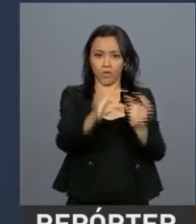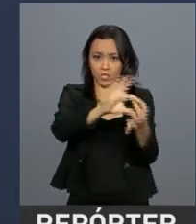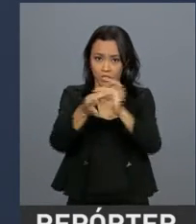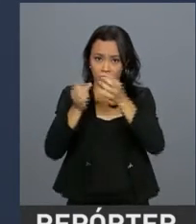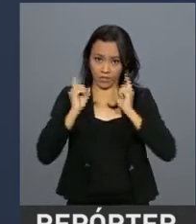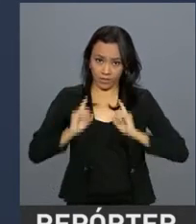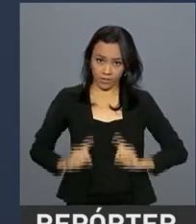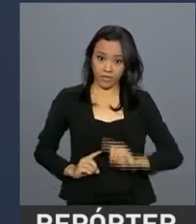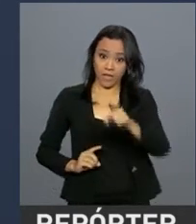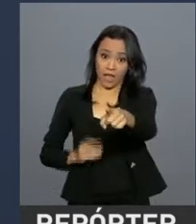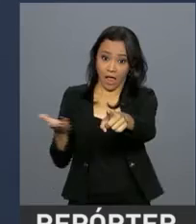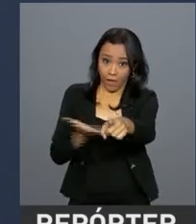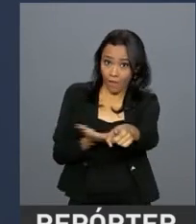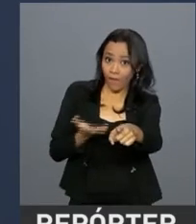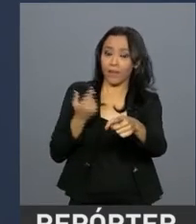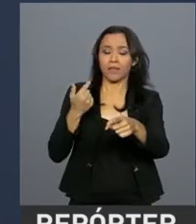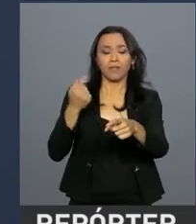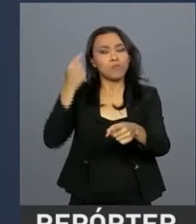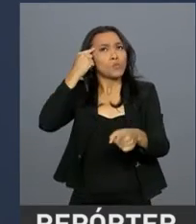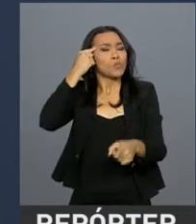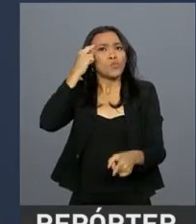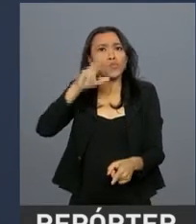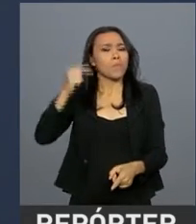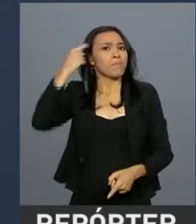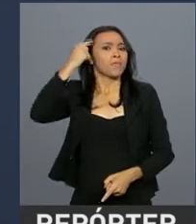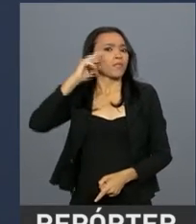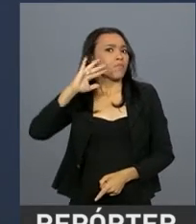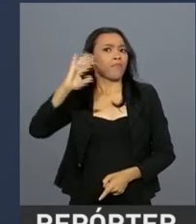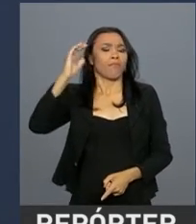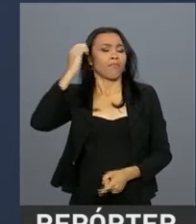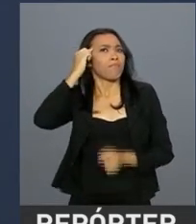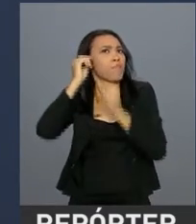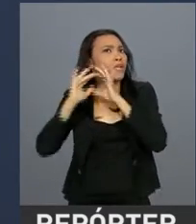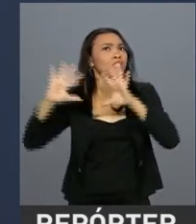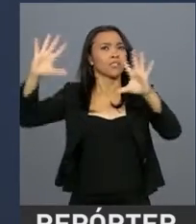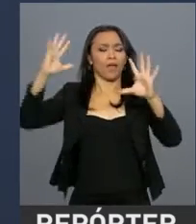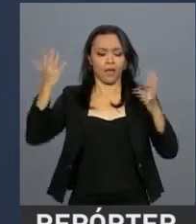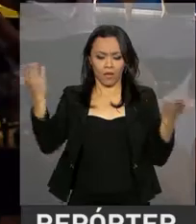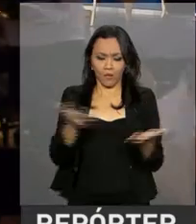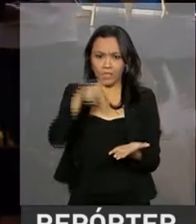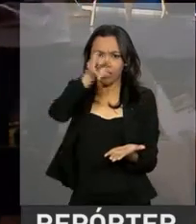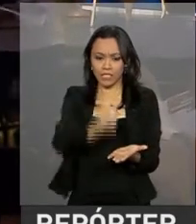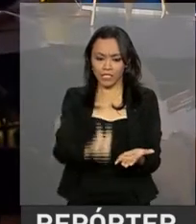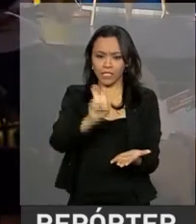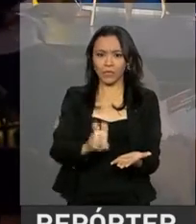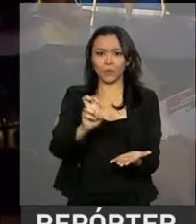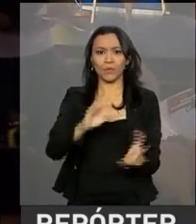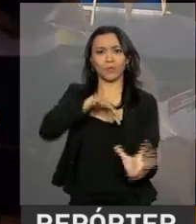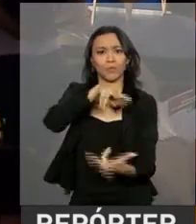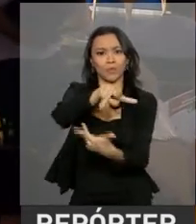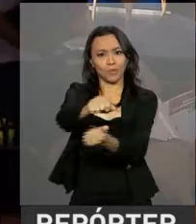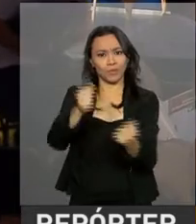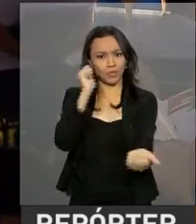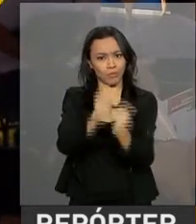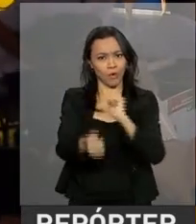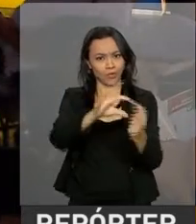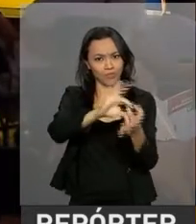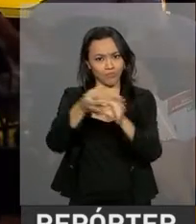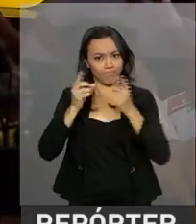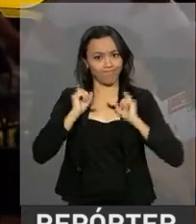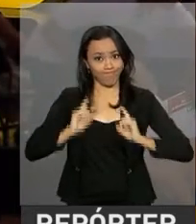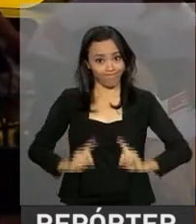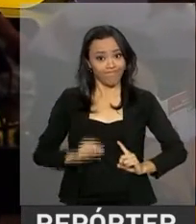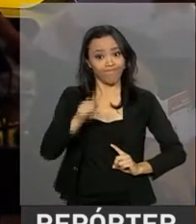a imaginar que poderíamos chegar no Rio de Janeiro hoje e pensar em ficar em quinto lugar no mundo. E o Brasil quer aproveitar todo o legado